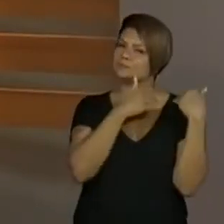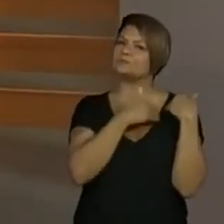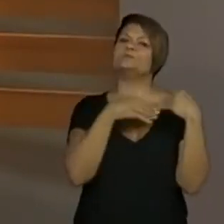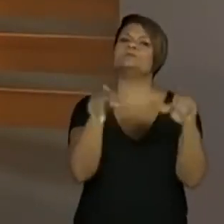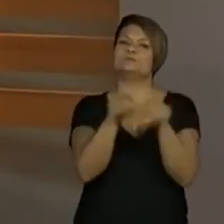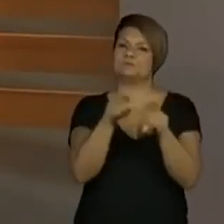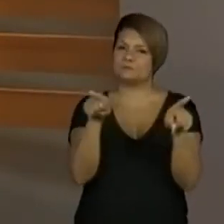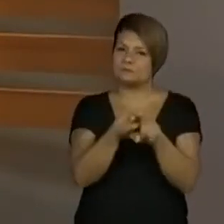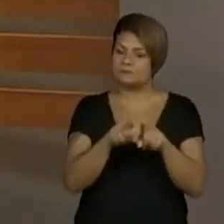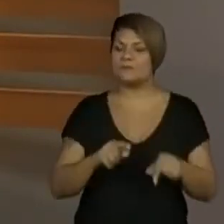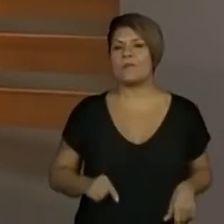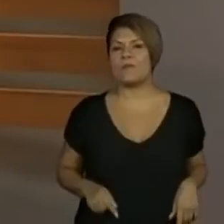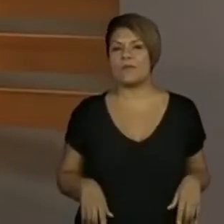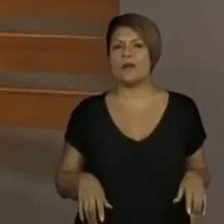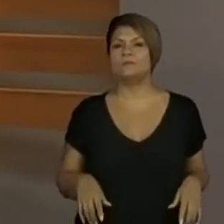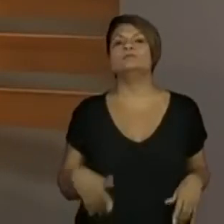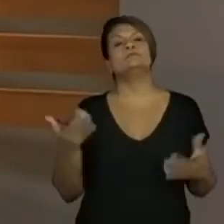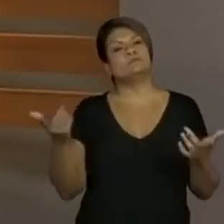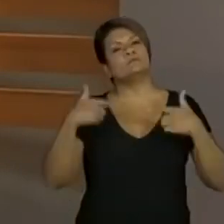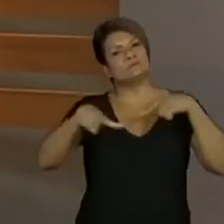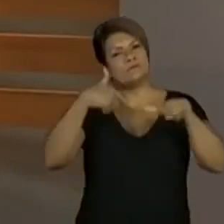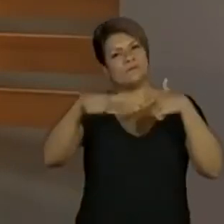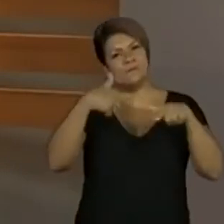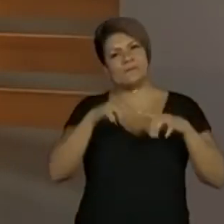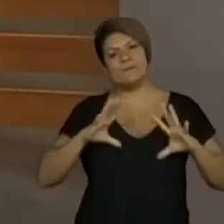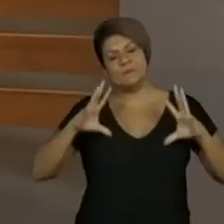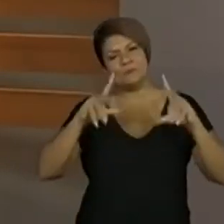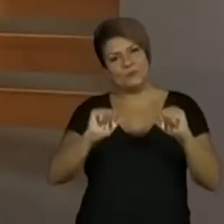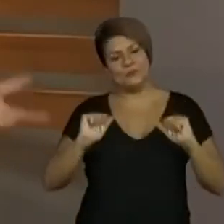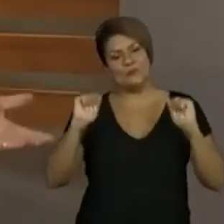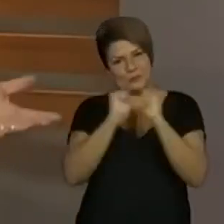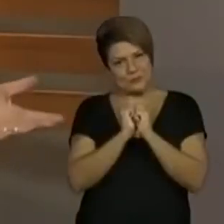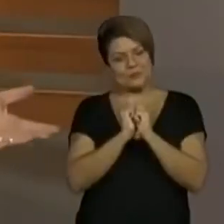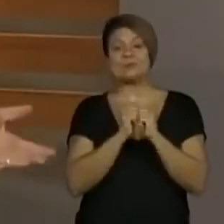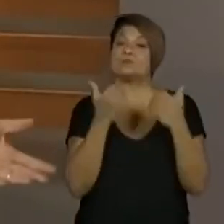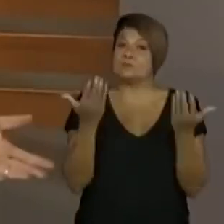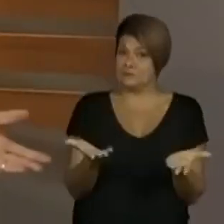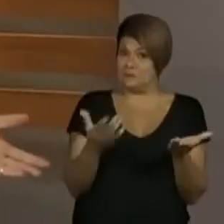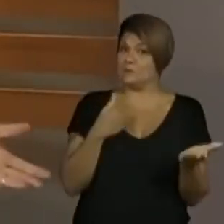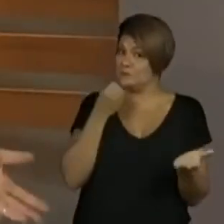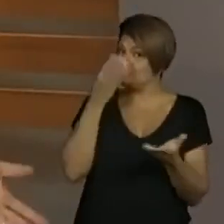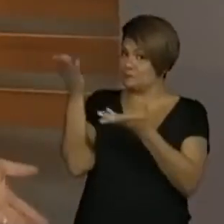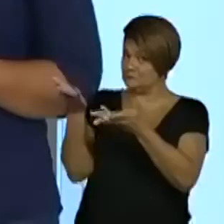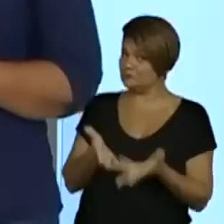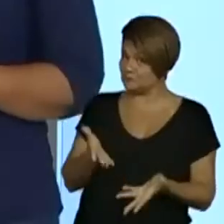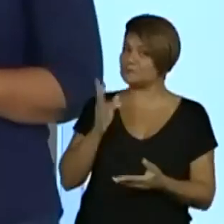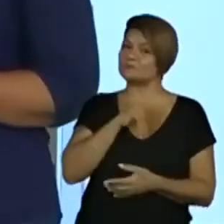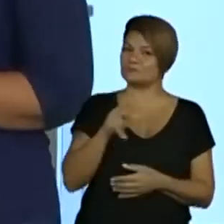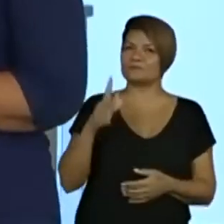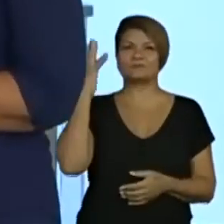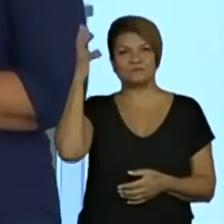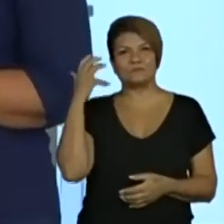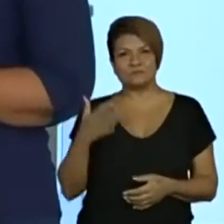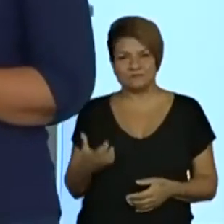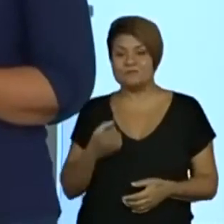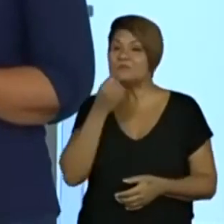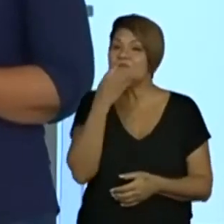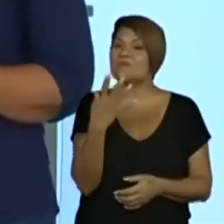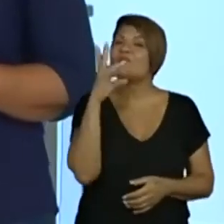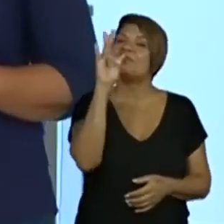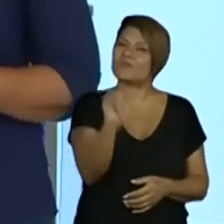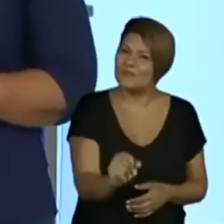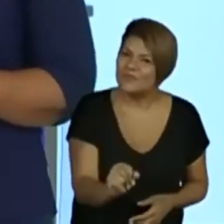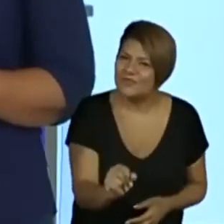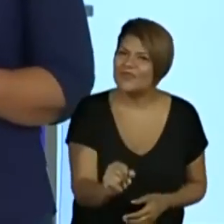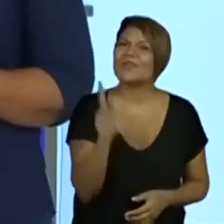Acho que nosso trabalho é sempre todos juntos, né? Inclusive, estou aqui também dando as boas-vindas para a professora Vivi, que está conosco. Bom dia, professora Ana